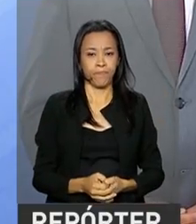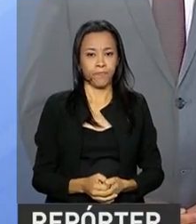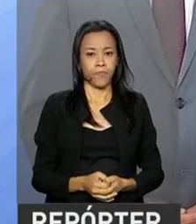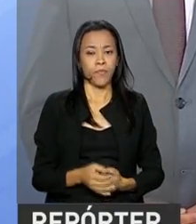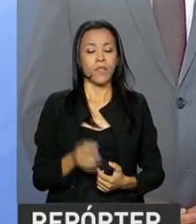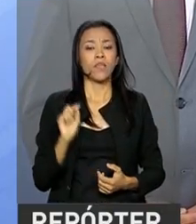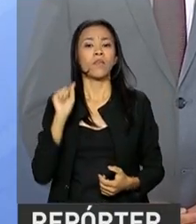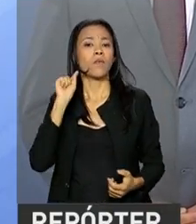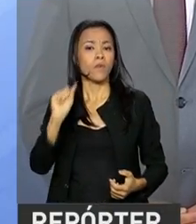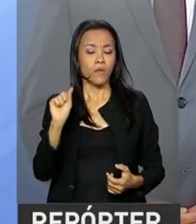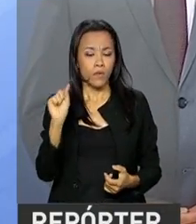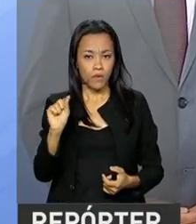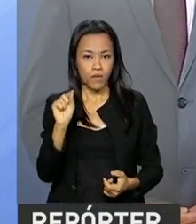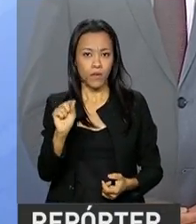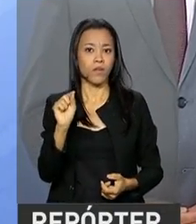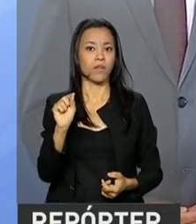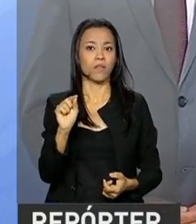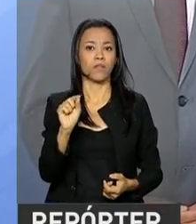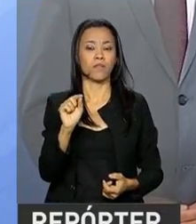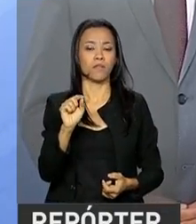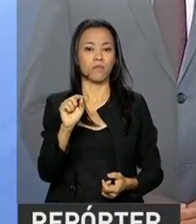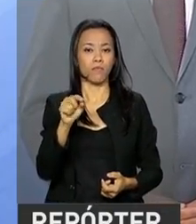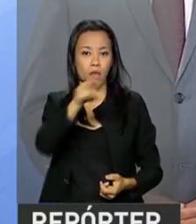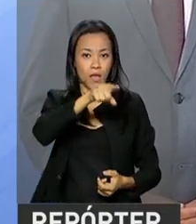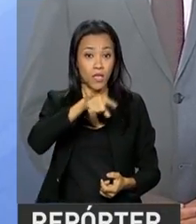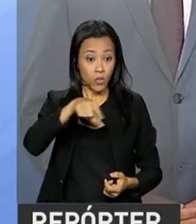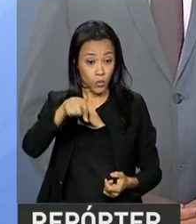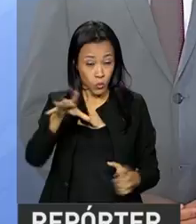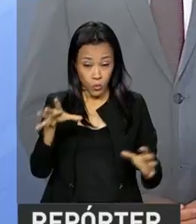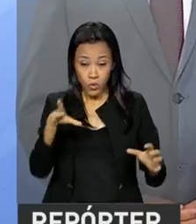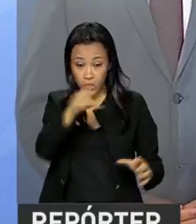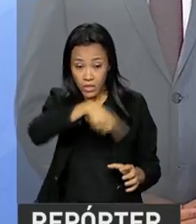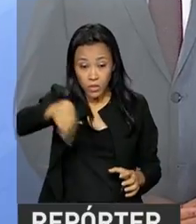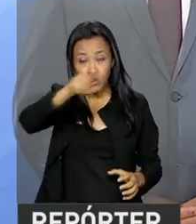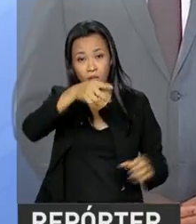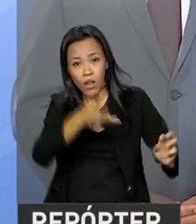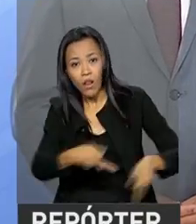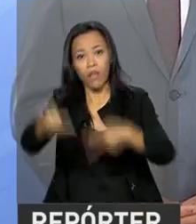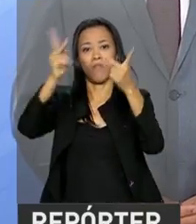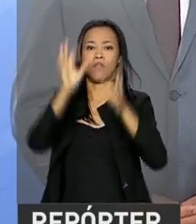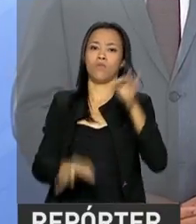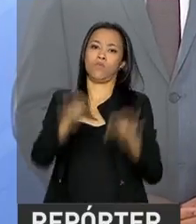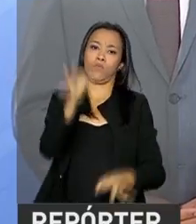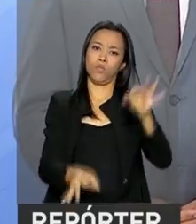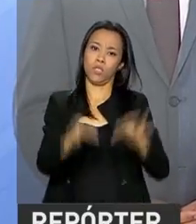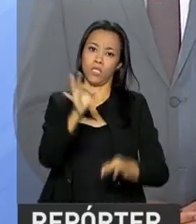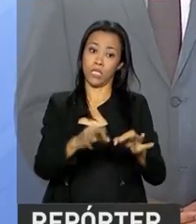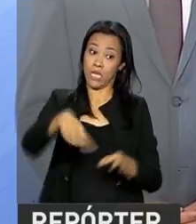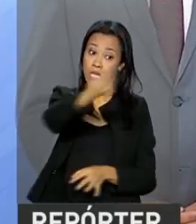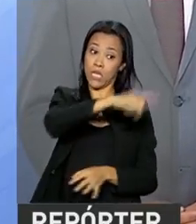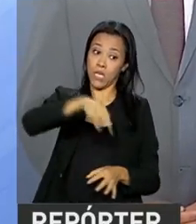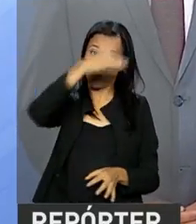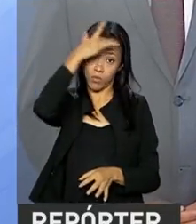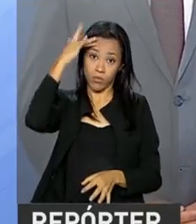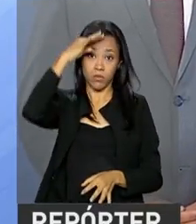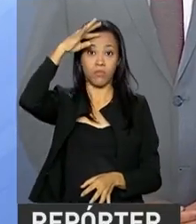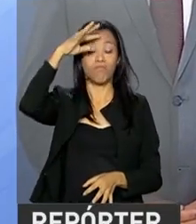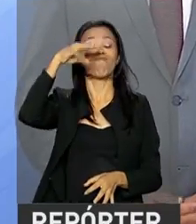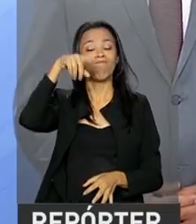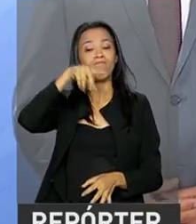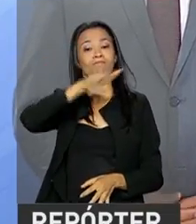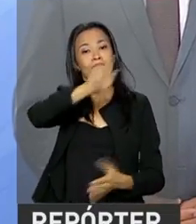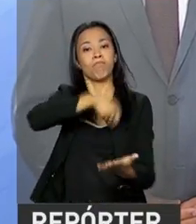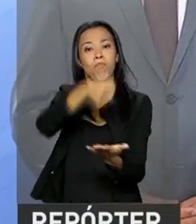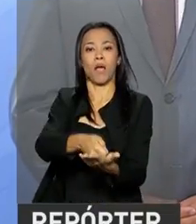seja levado à justiça a pagar pelos danos cometidos e